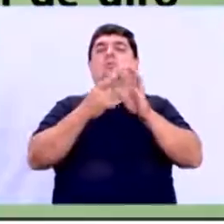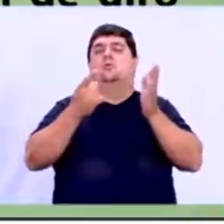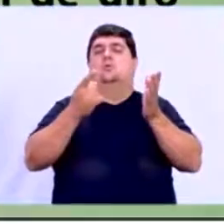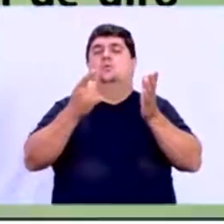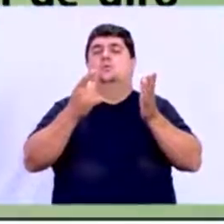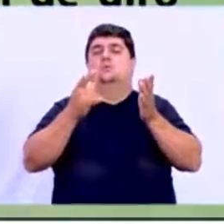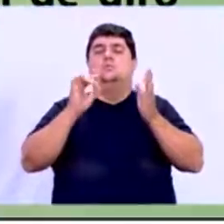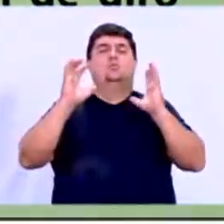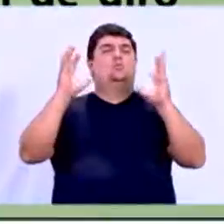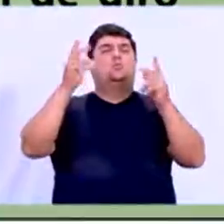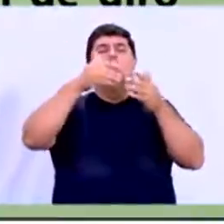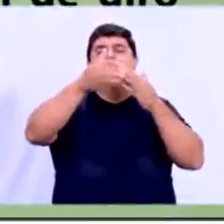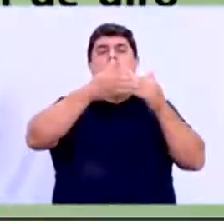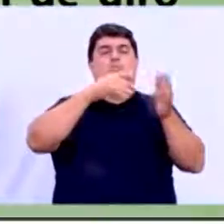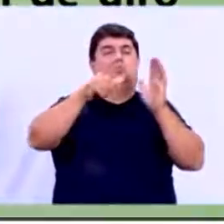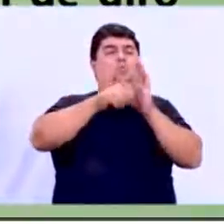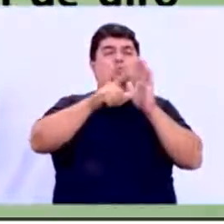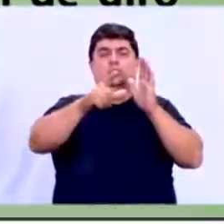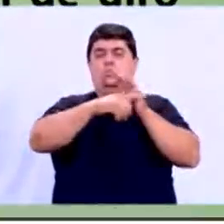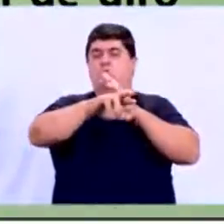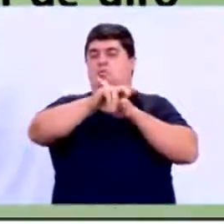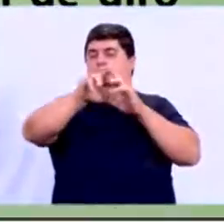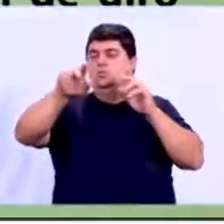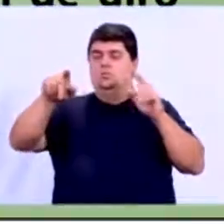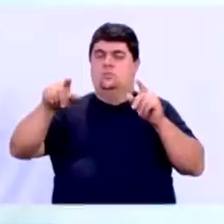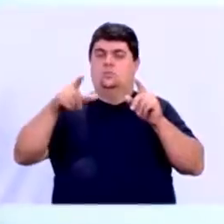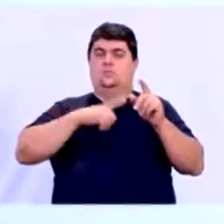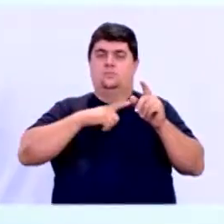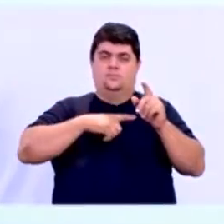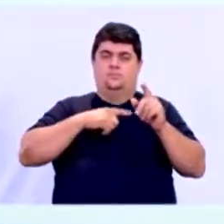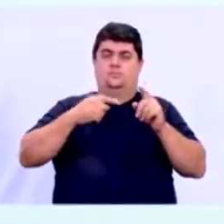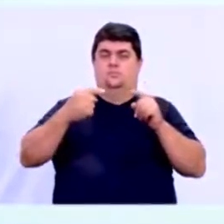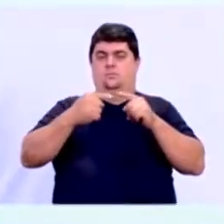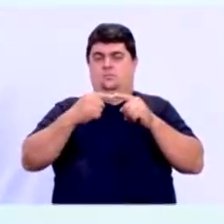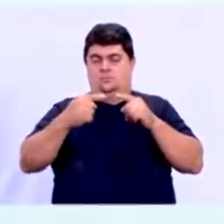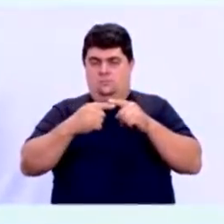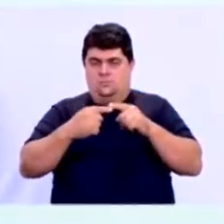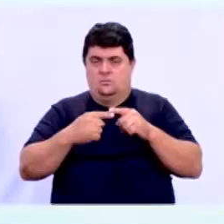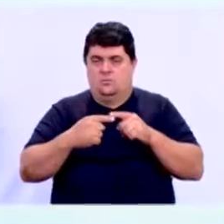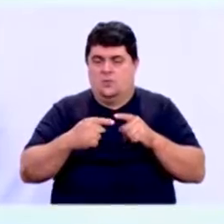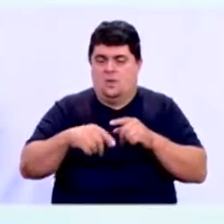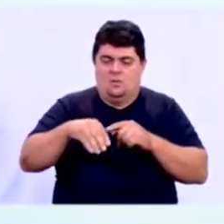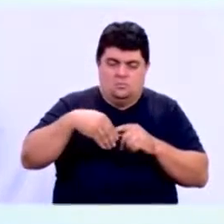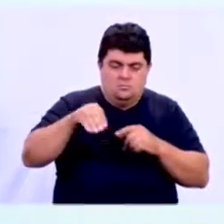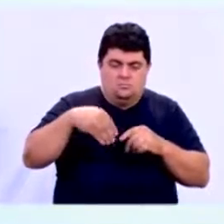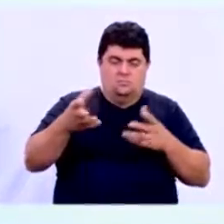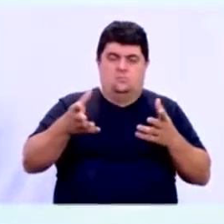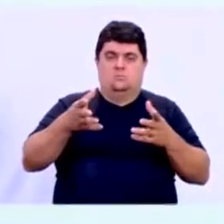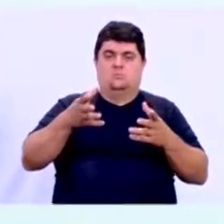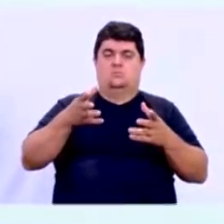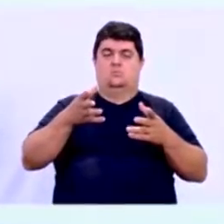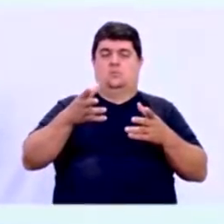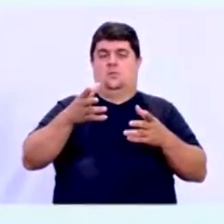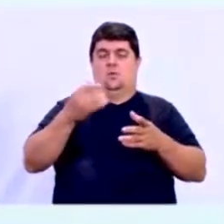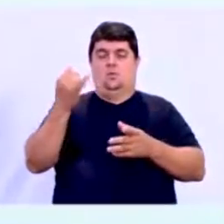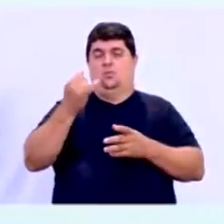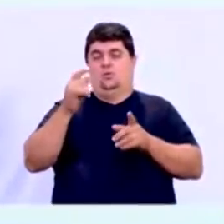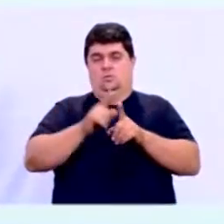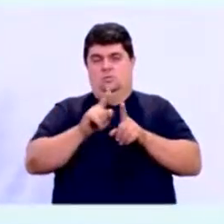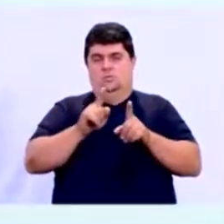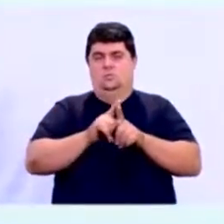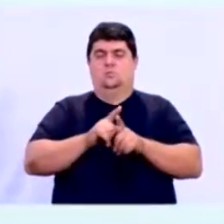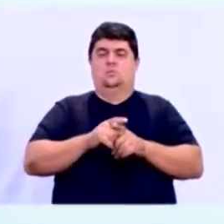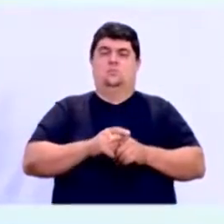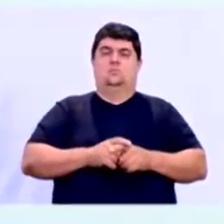no mercado. Aí a gente entra a questão de embalagem, caso seja um produto, né? A questão